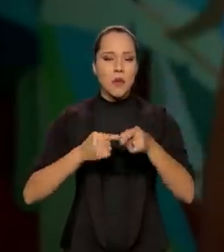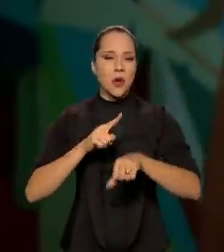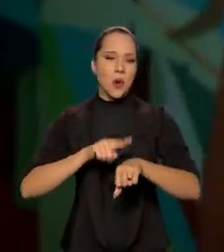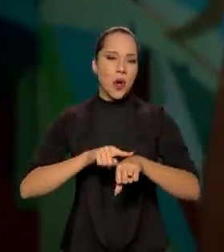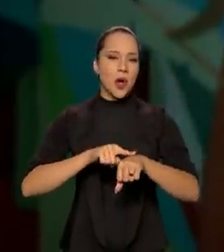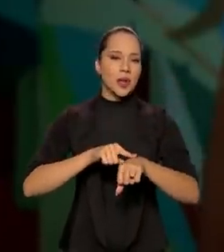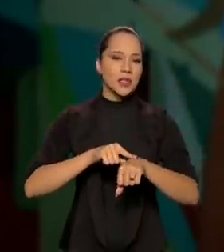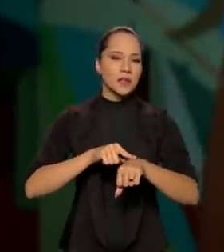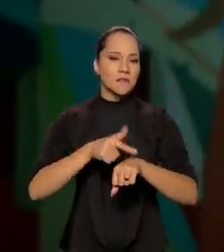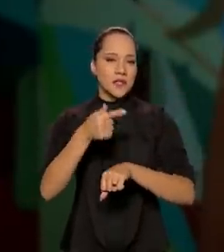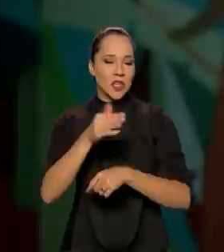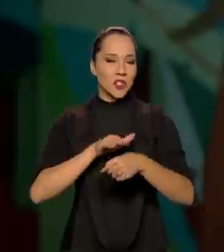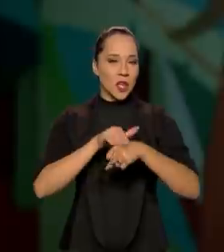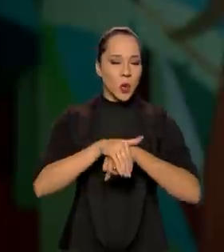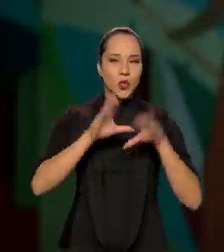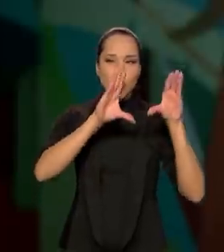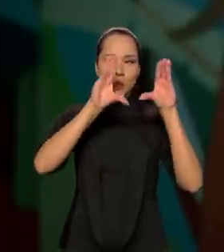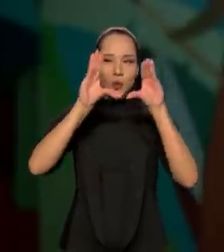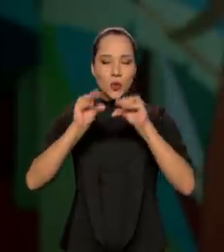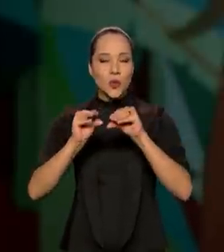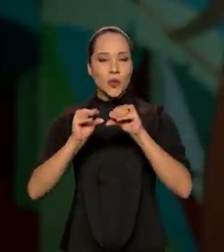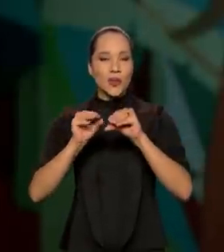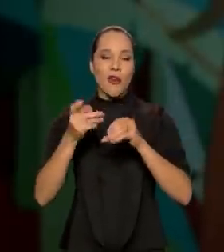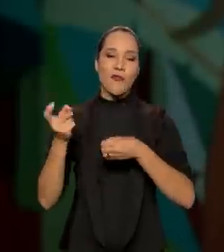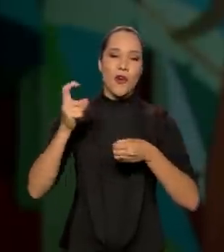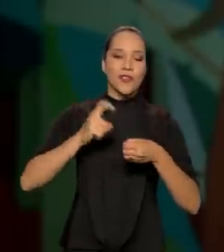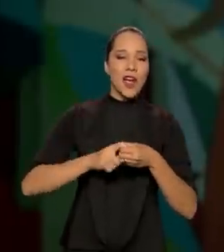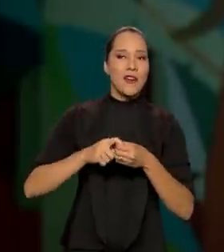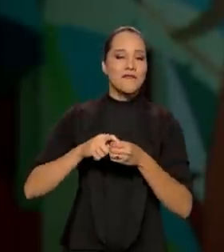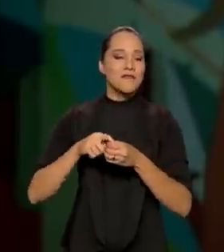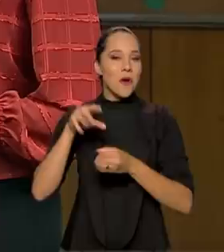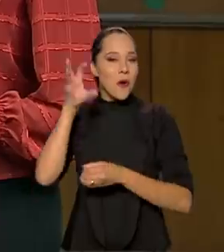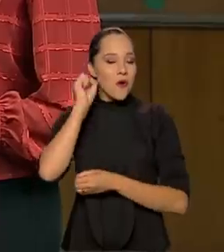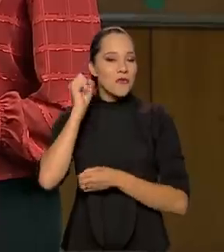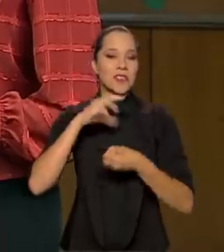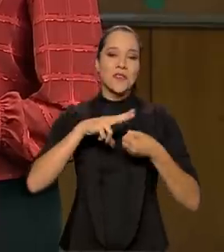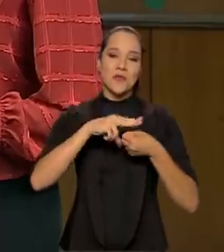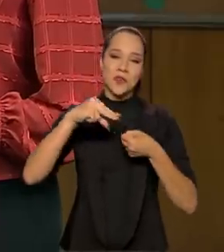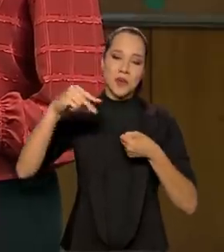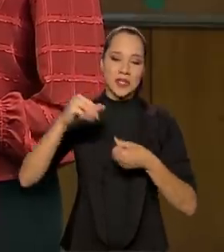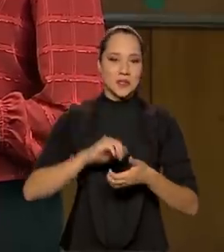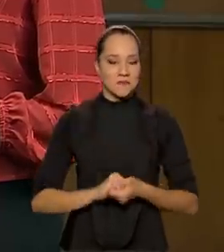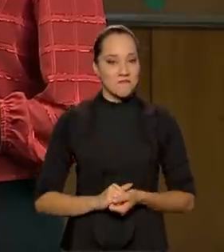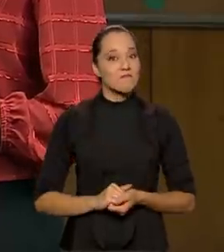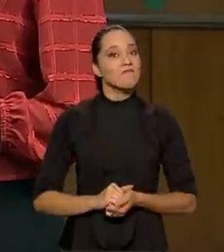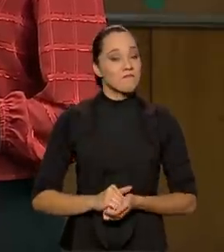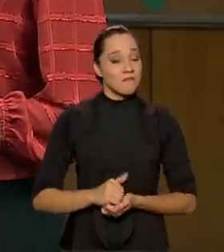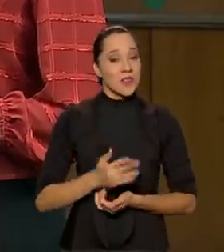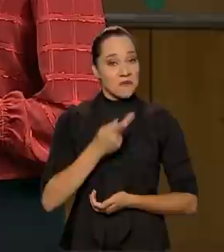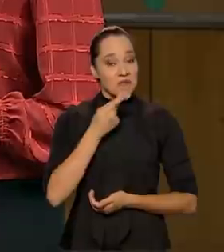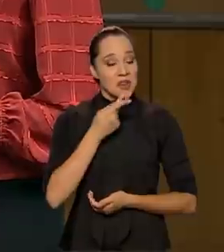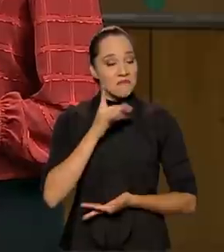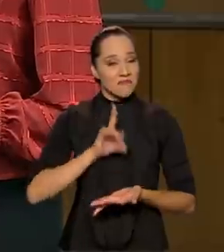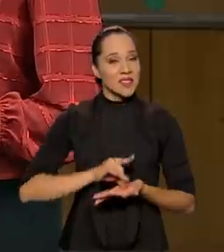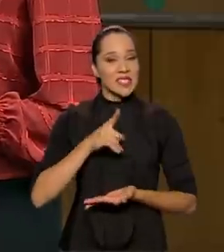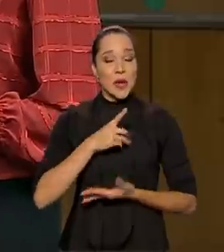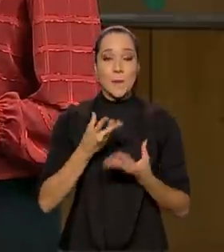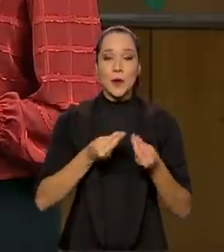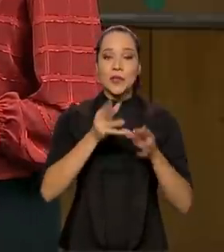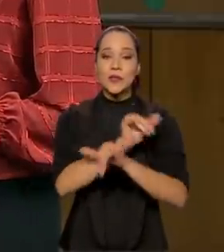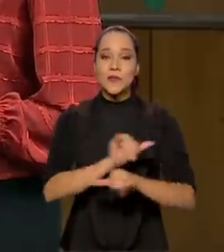19 horas, já escurecendo, eu voltava ouvindo a Voz do Brasil. E confesso que tinha muitas informações